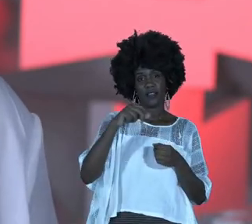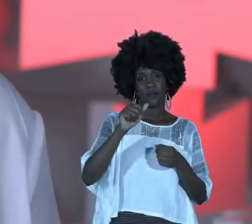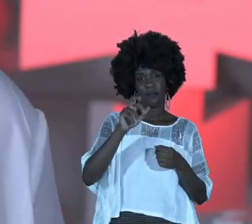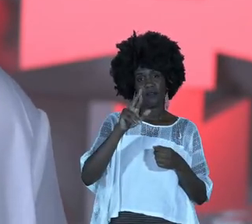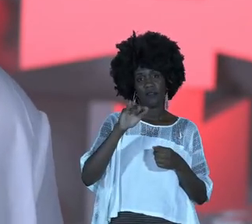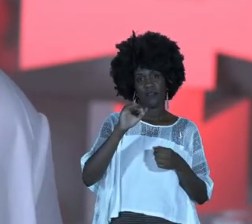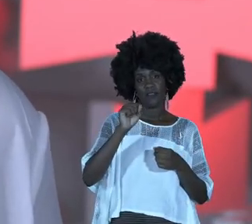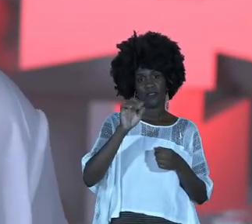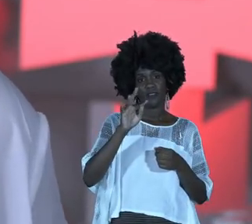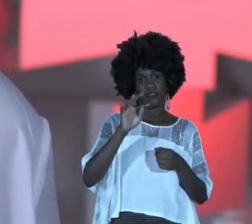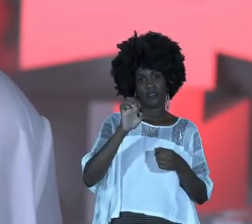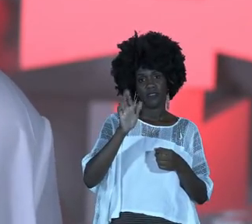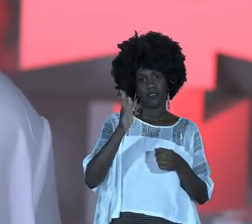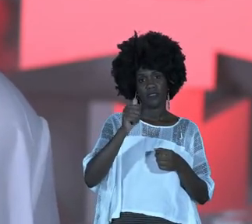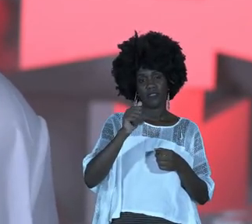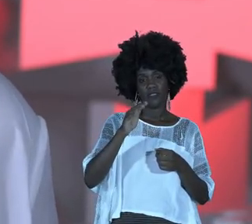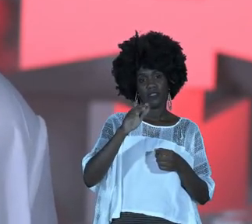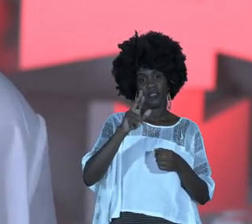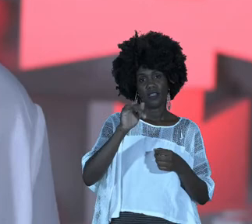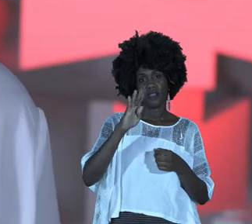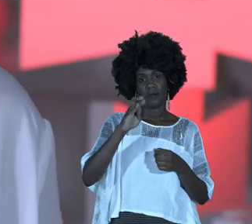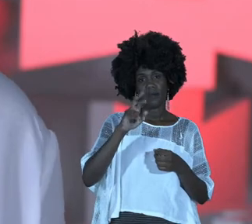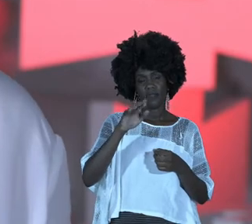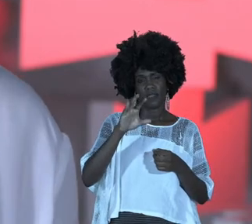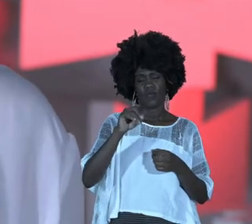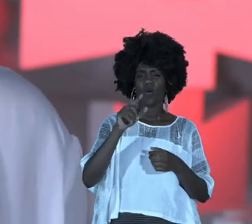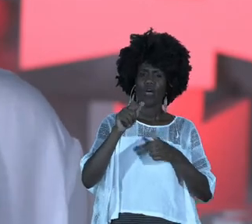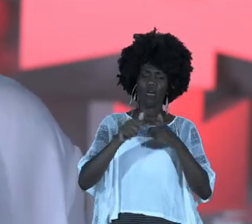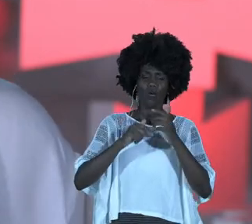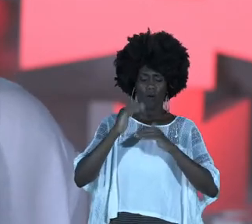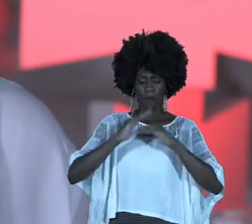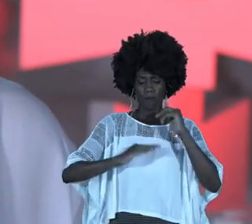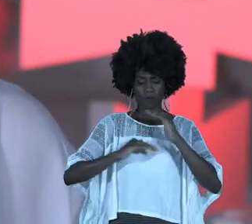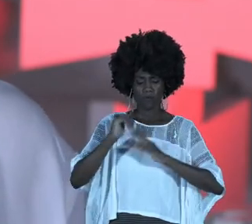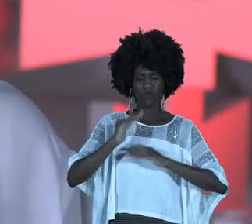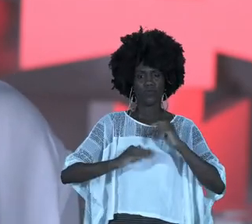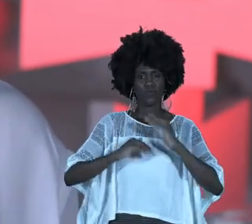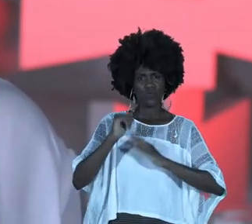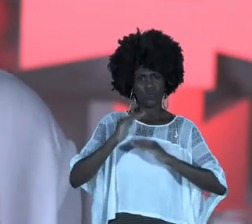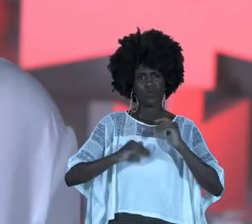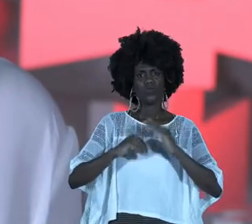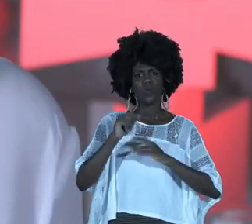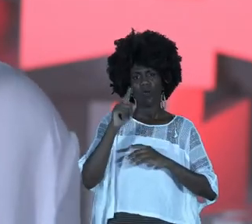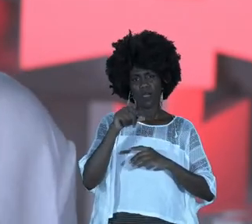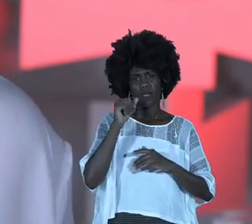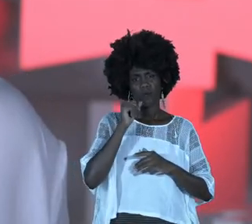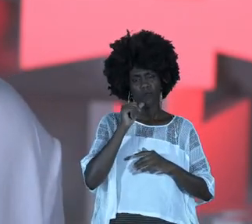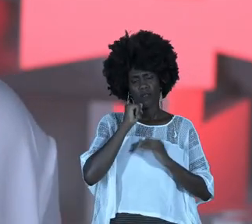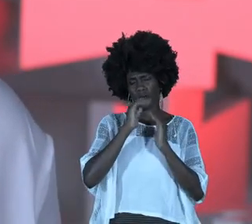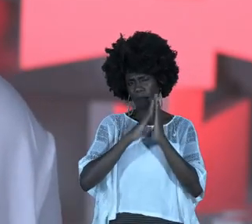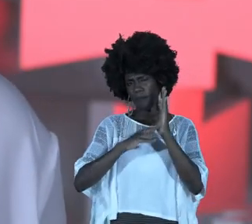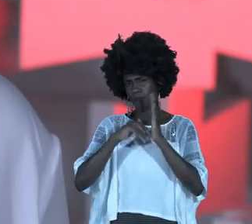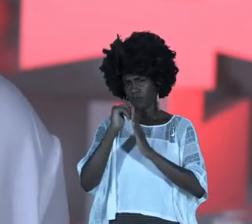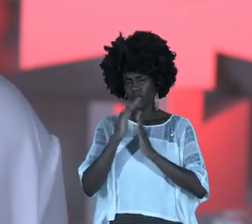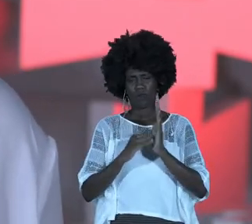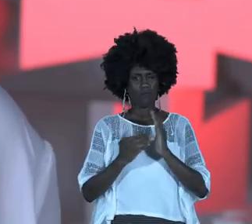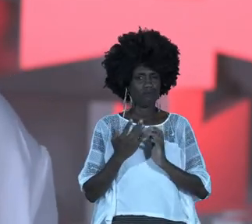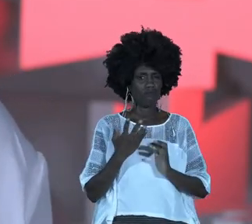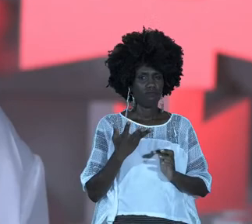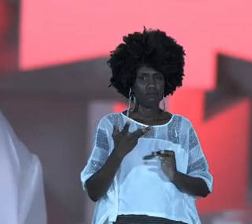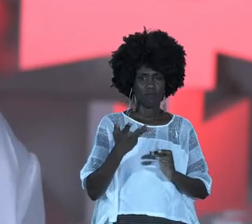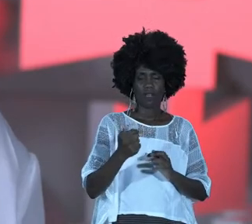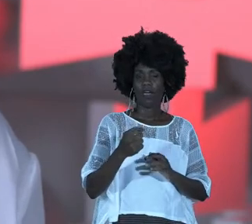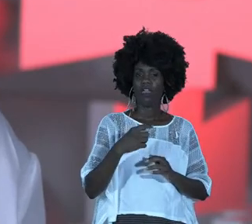Ribeiro. Maristela é uma artista também que, de uma certa forma, ela é uma excelente pintora, mas